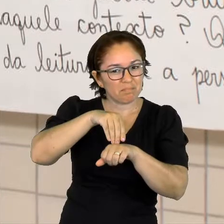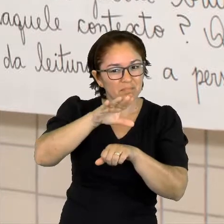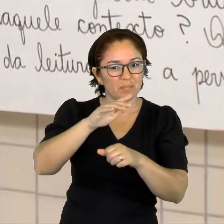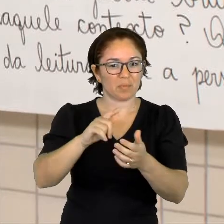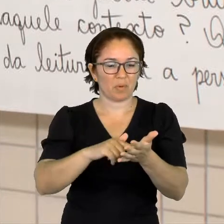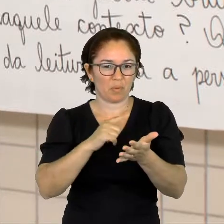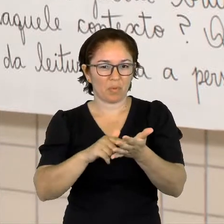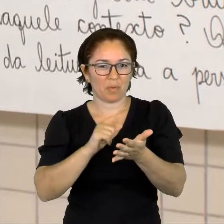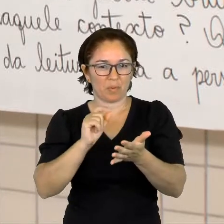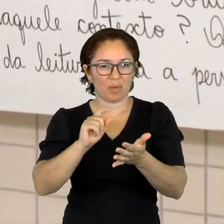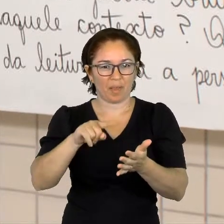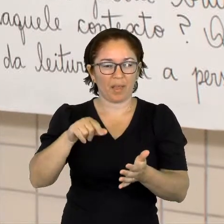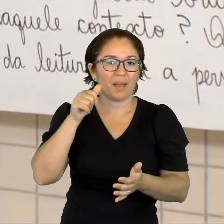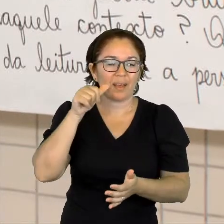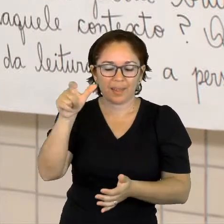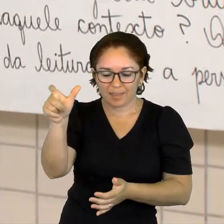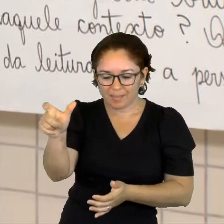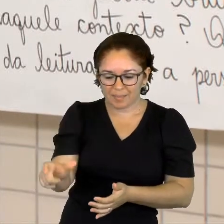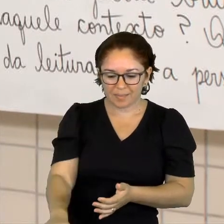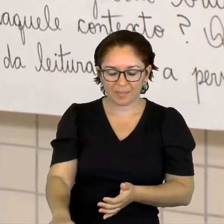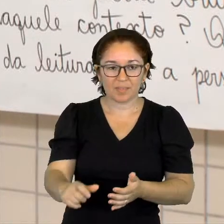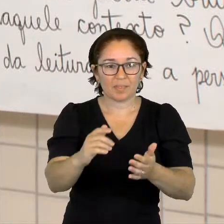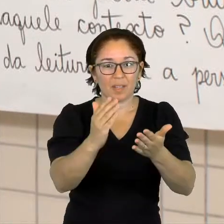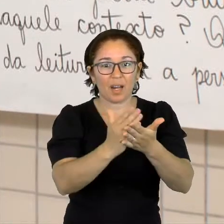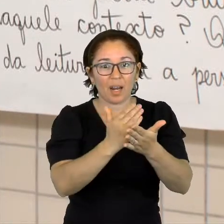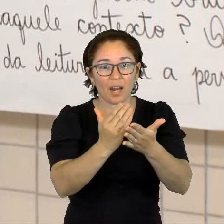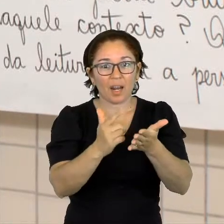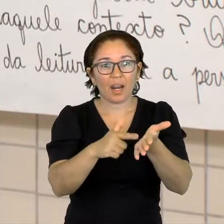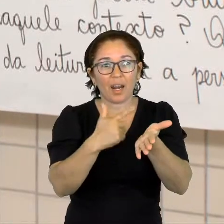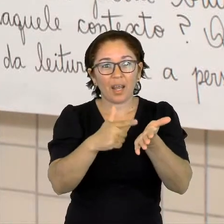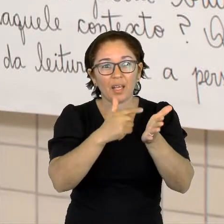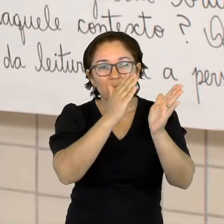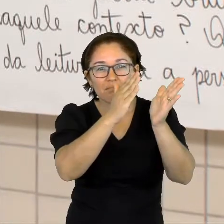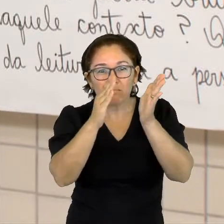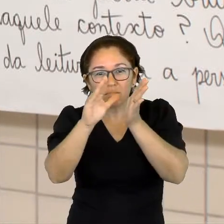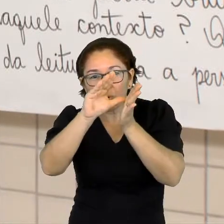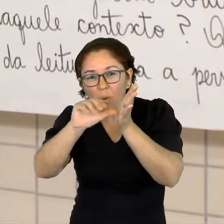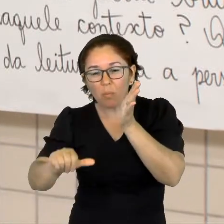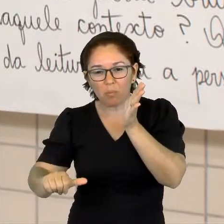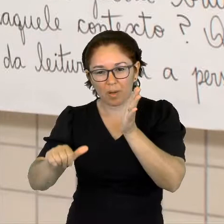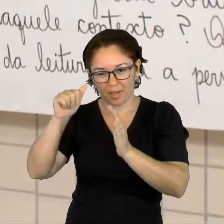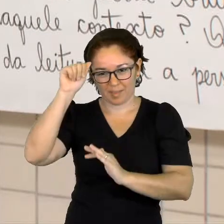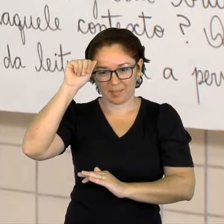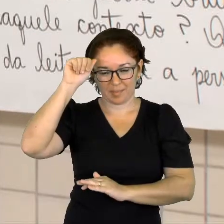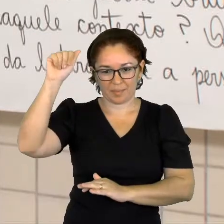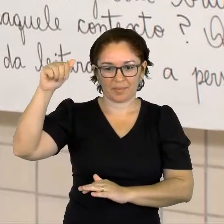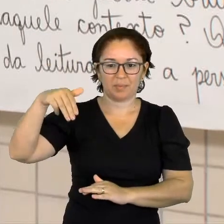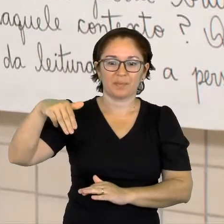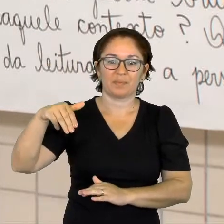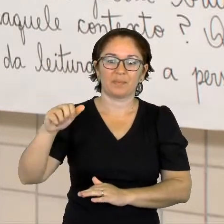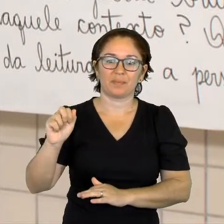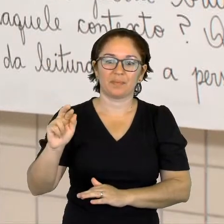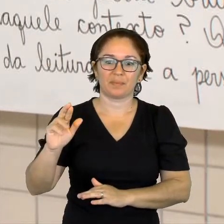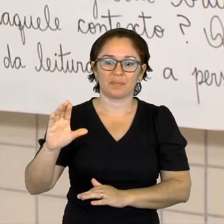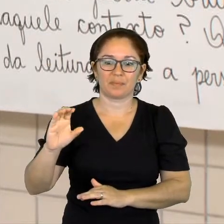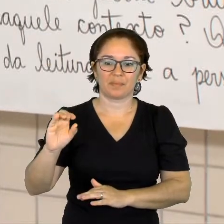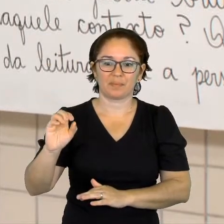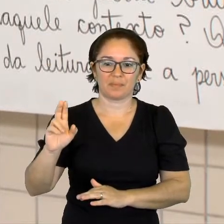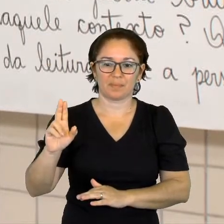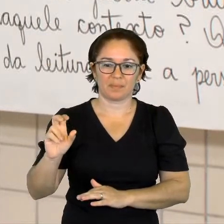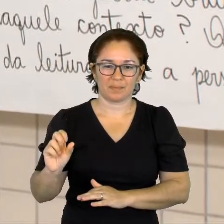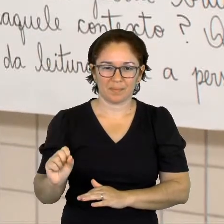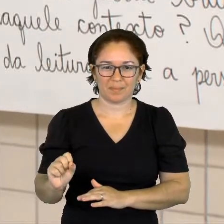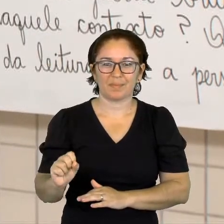que Roubava Livros, de Marcos Zusak. Estão lendo? Lembre-se que é um livro